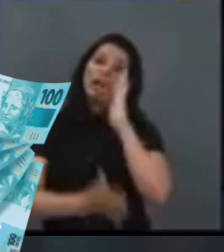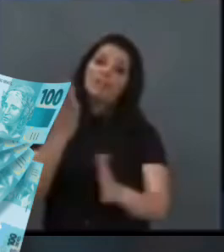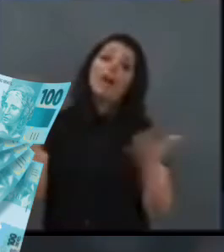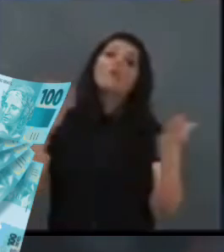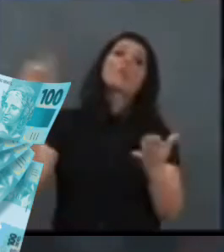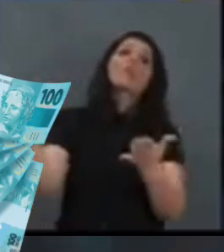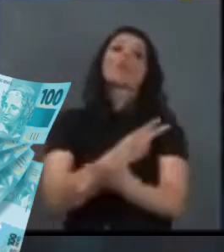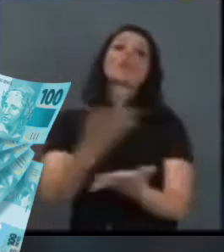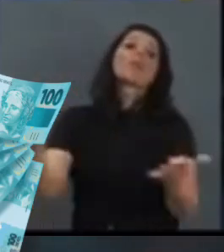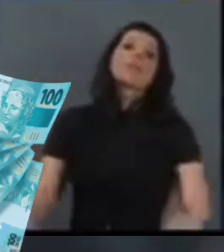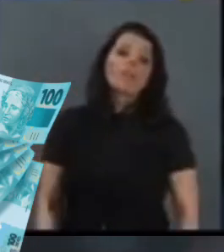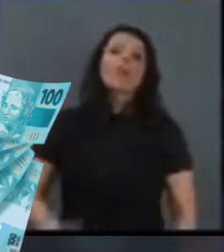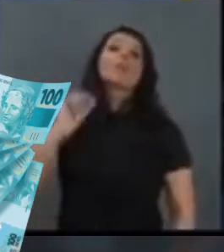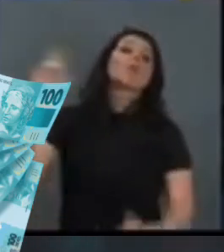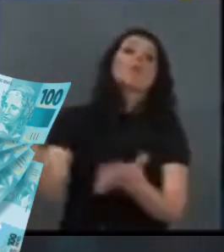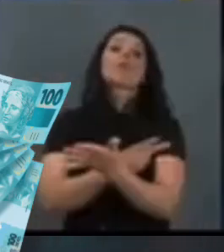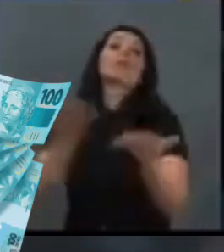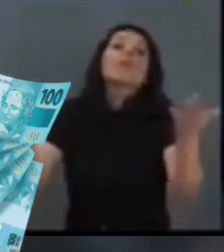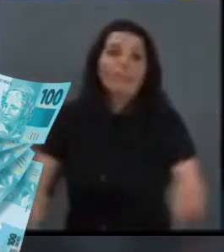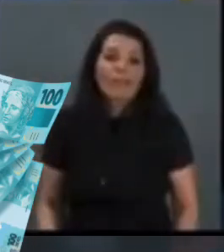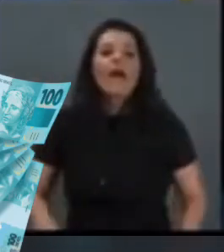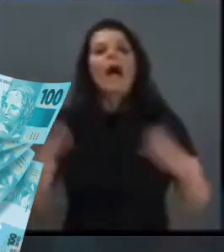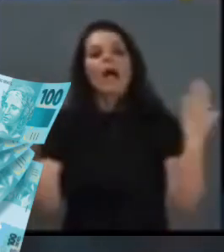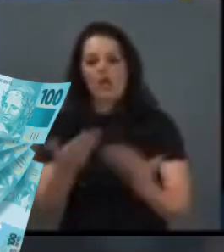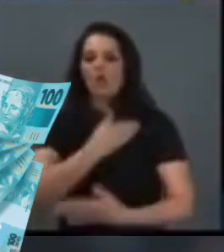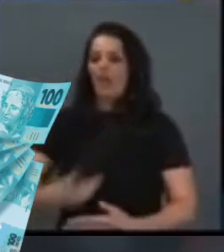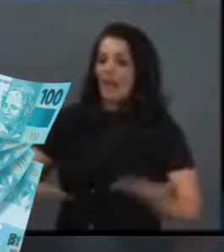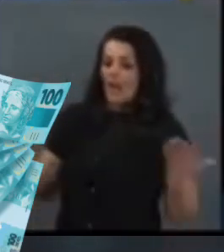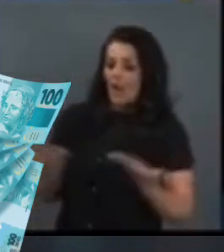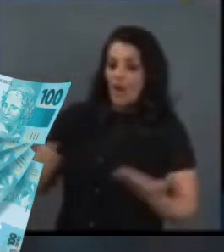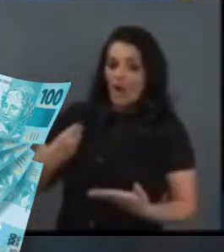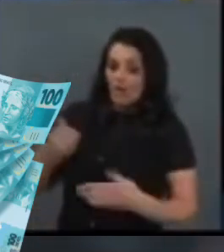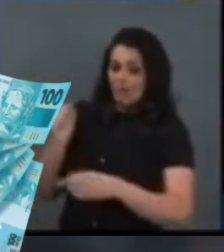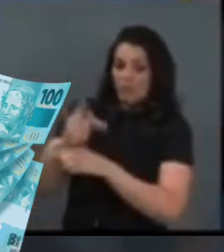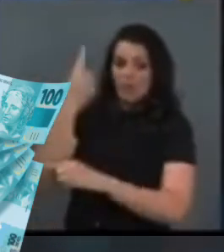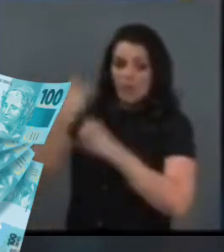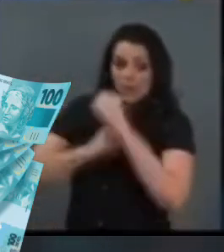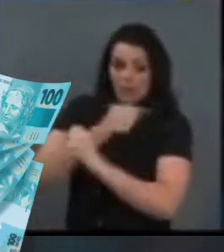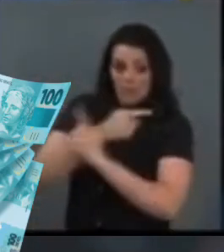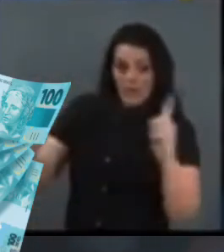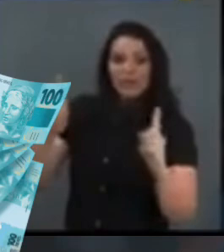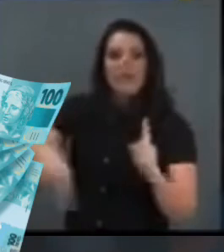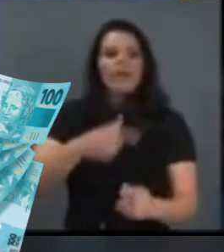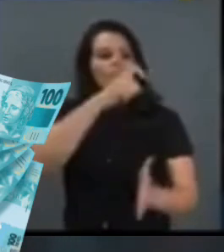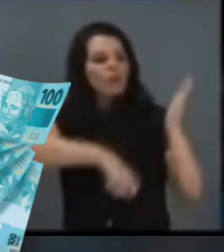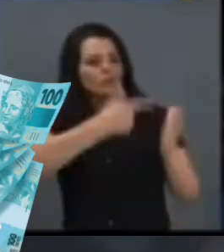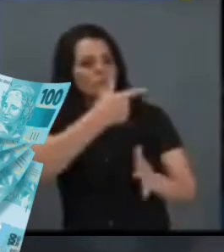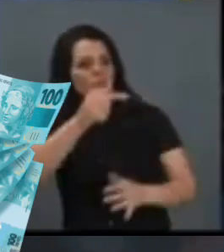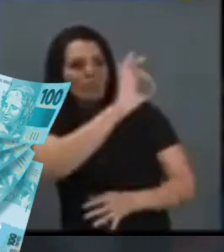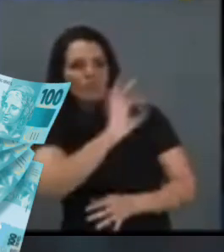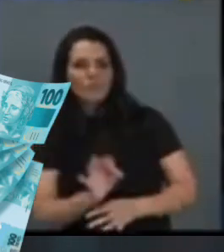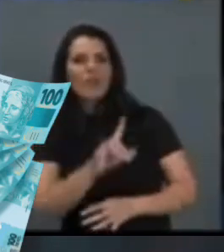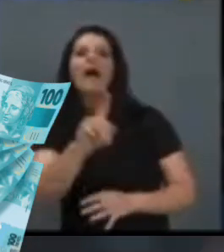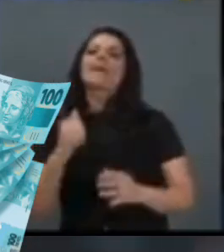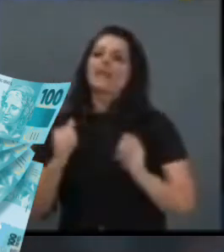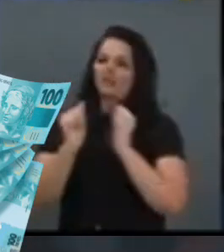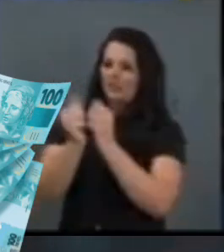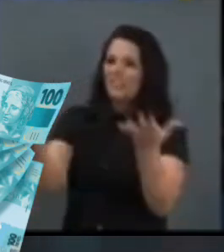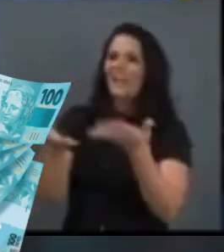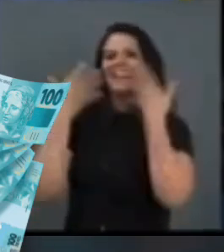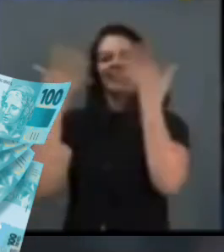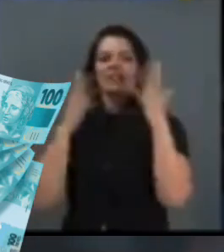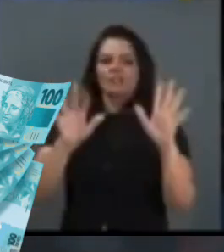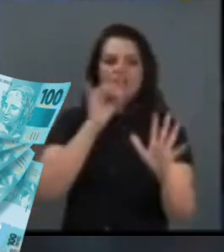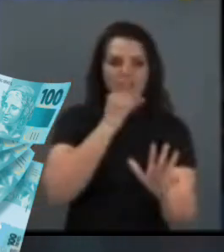o que aconteceu? O que aconteceu? Agora o governo atual que chegou agora quer te tomar 27%. Mas é só na alegria, gente. Tristeza não quer participar,